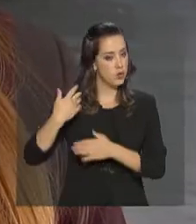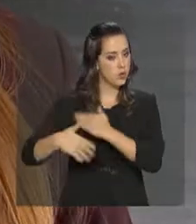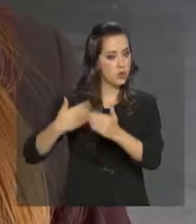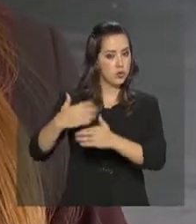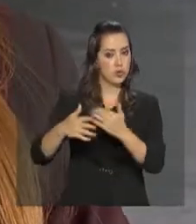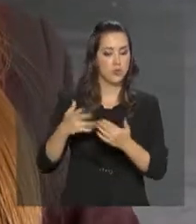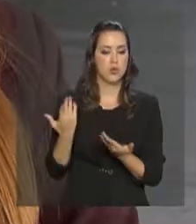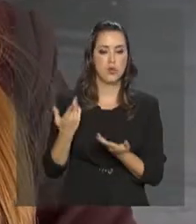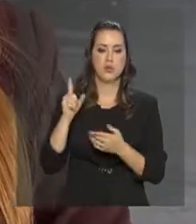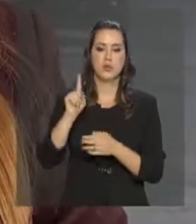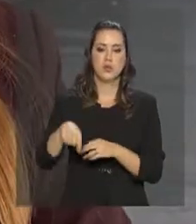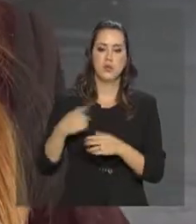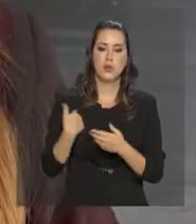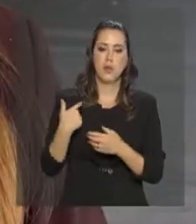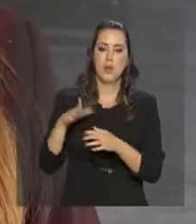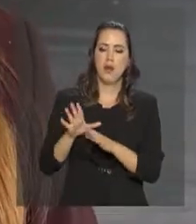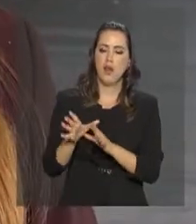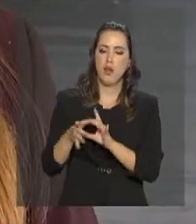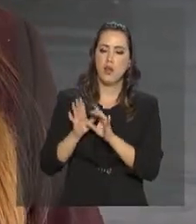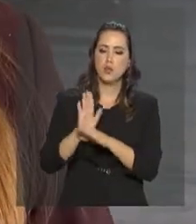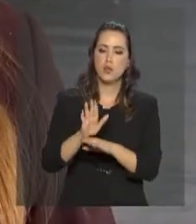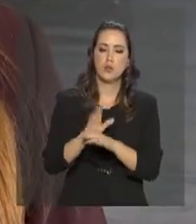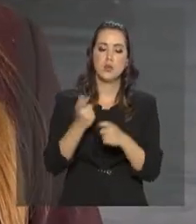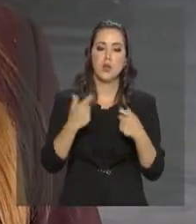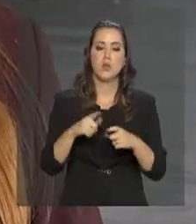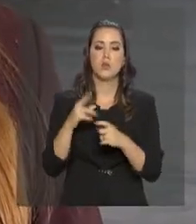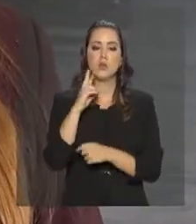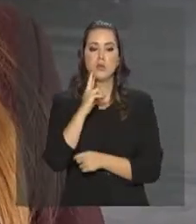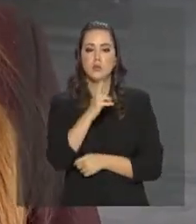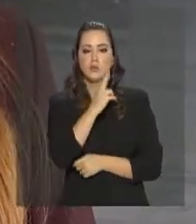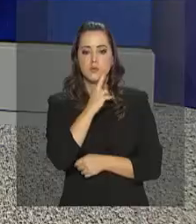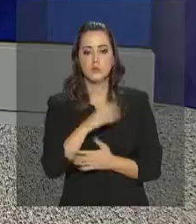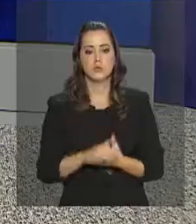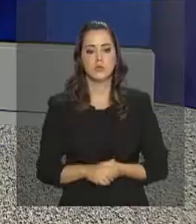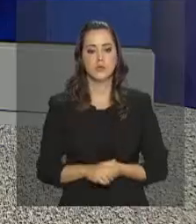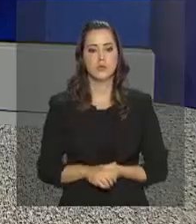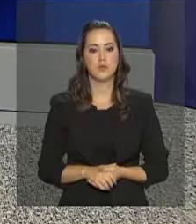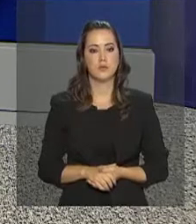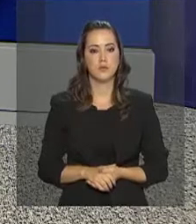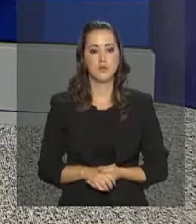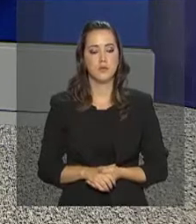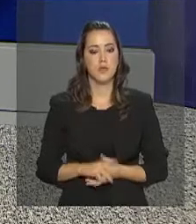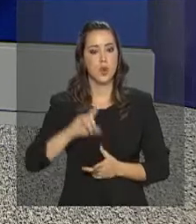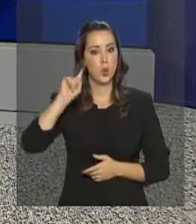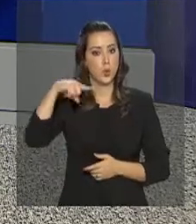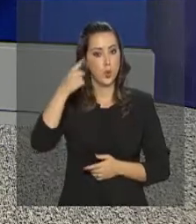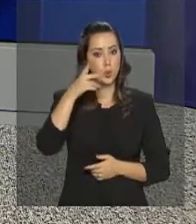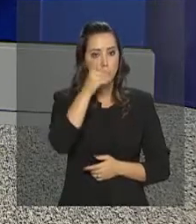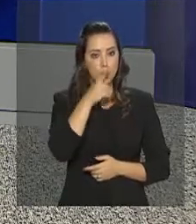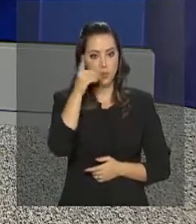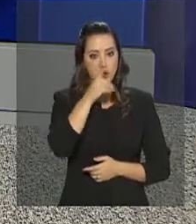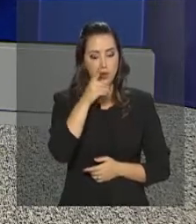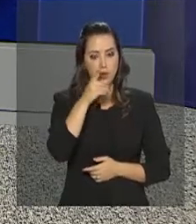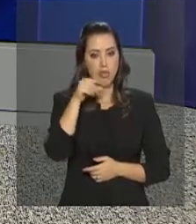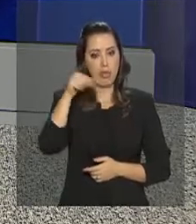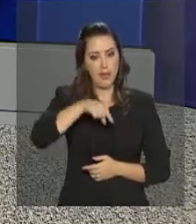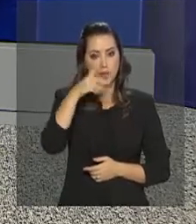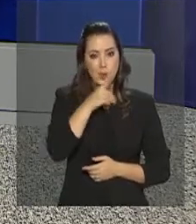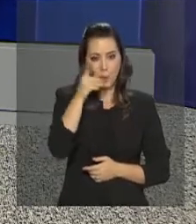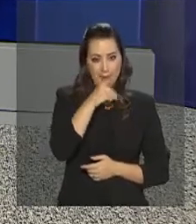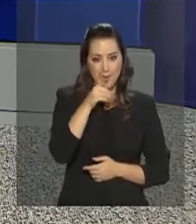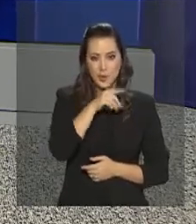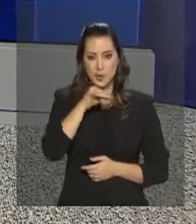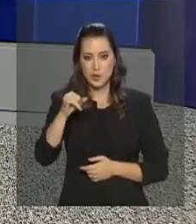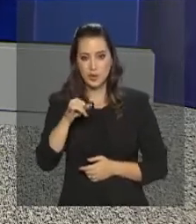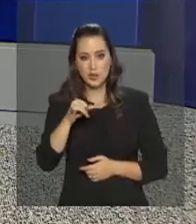continuar como forma de desafogar esses abrigos em Roraima. No próximo domingo é dia do Exame Nacional do